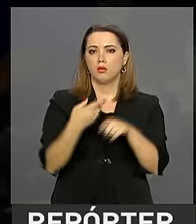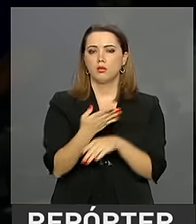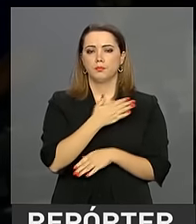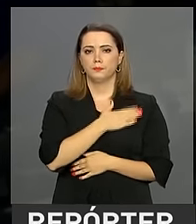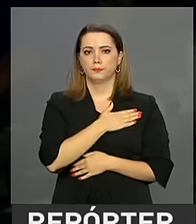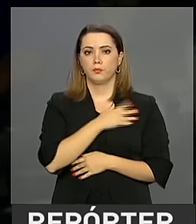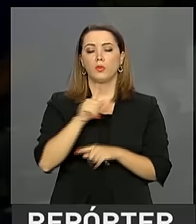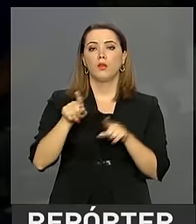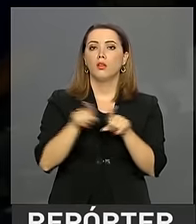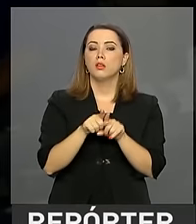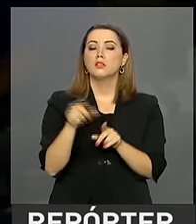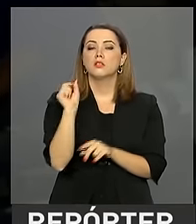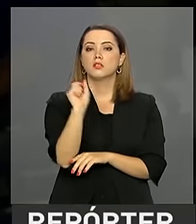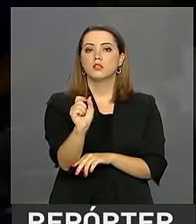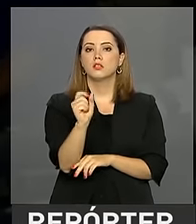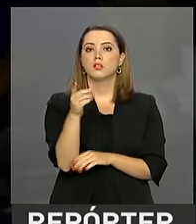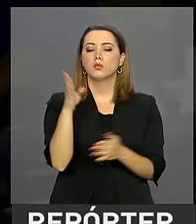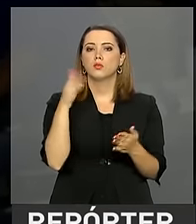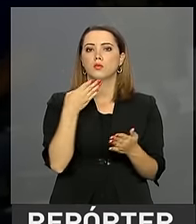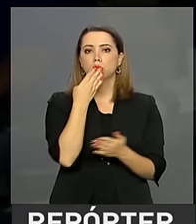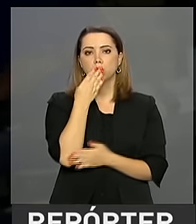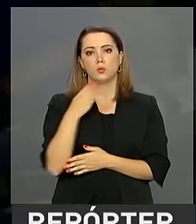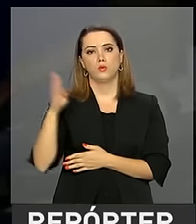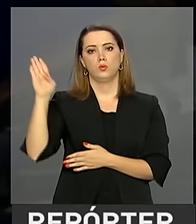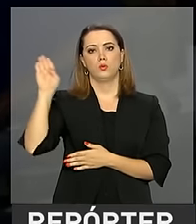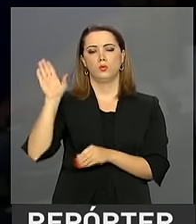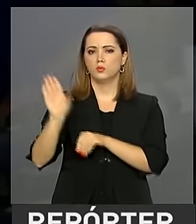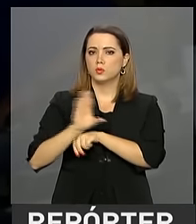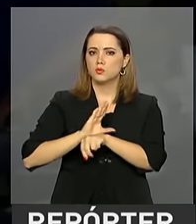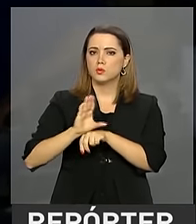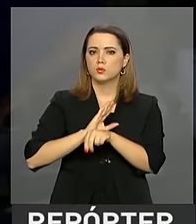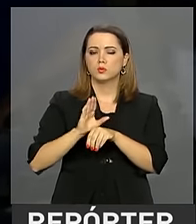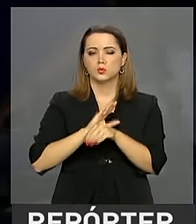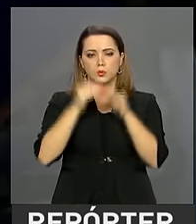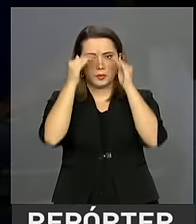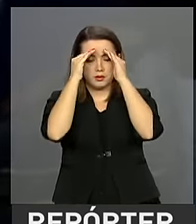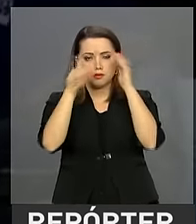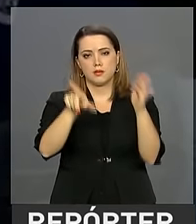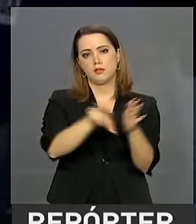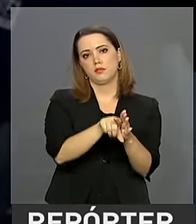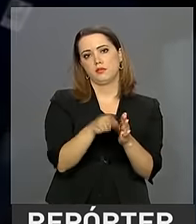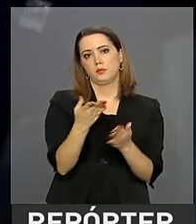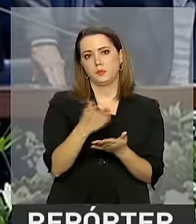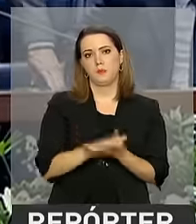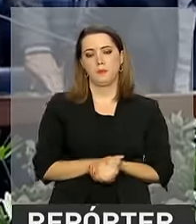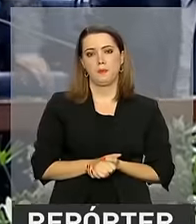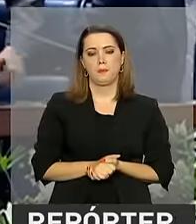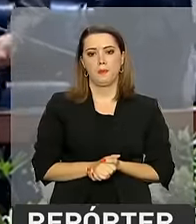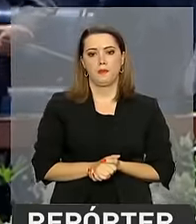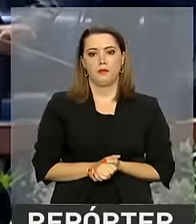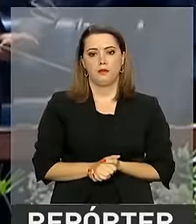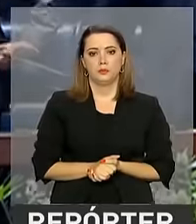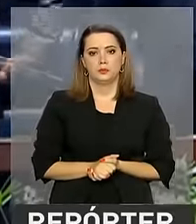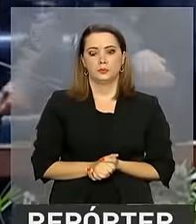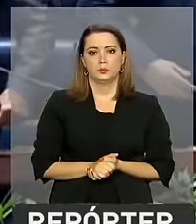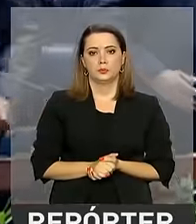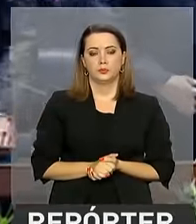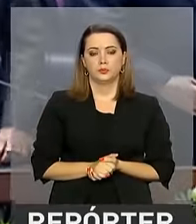Michel Temer fez o compromisso constitucional de respeitar as leis. Vamos ver.